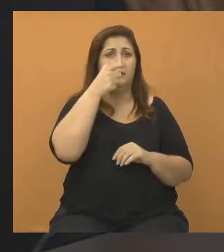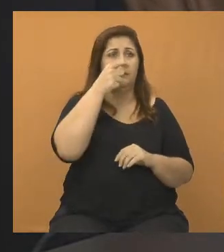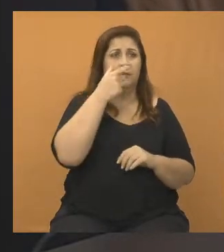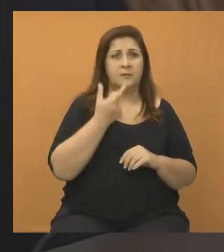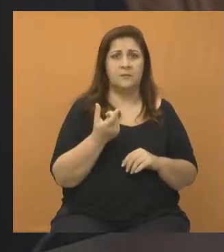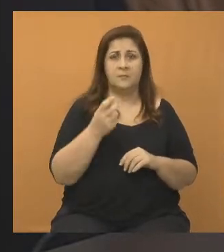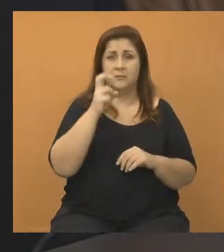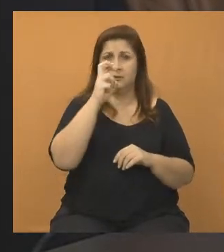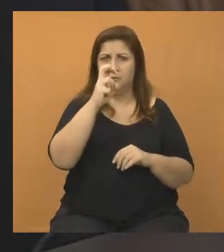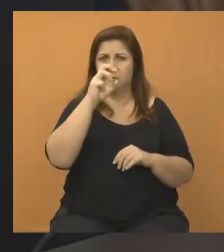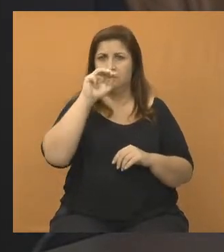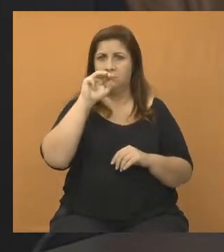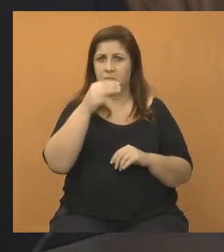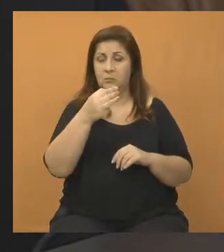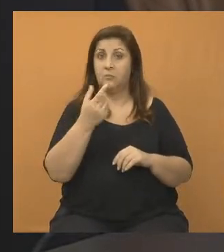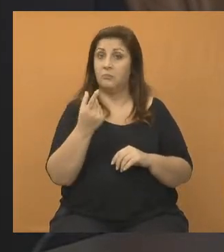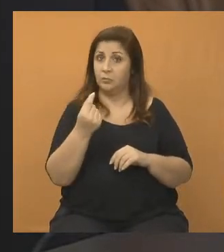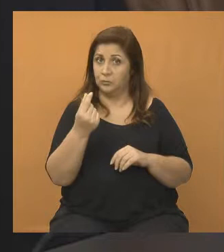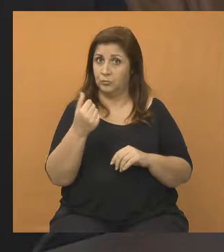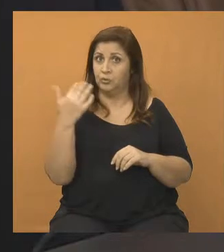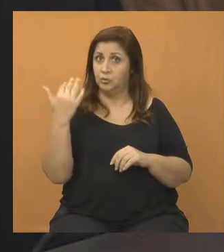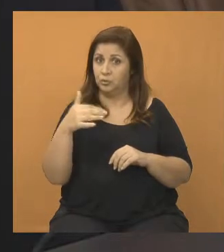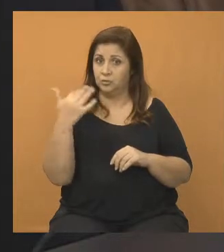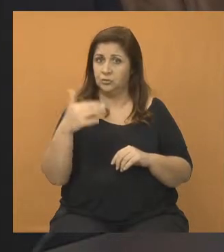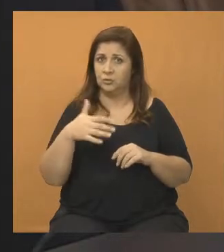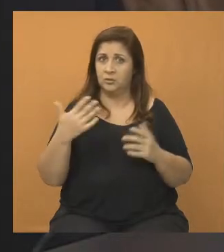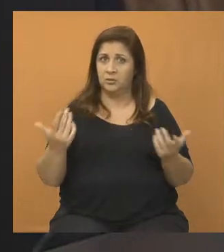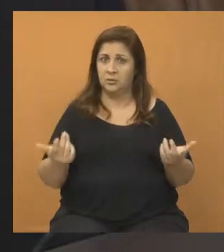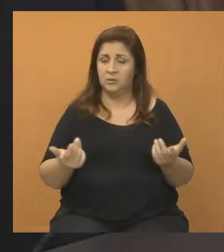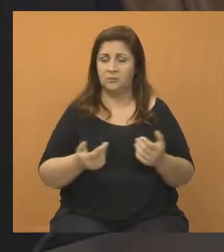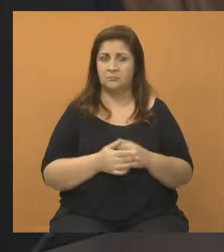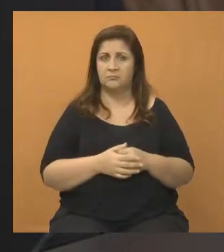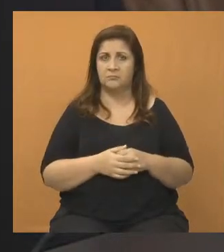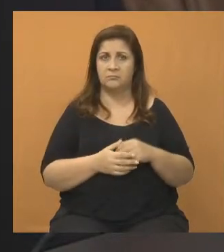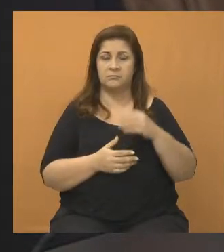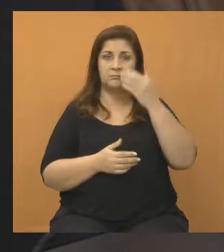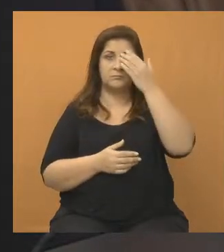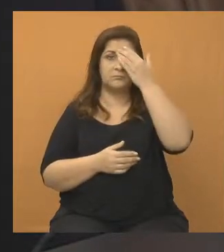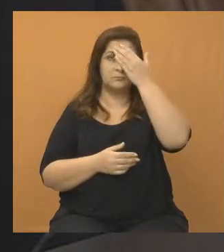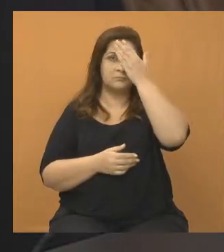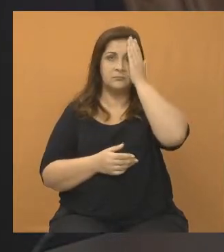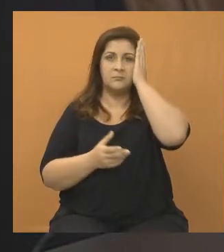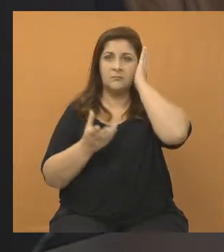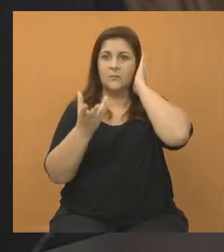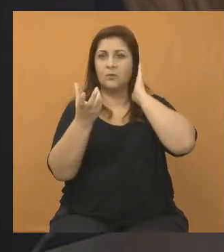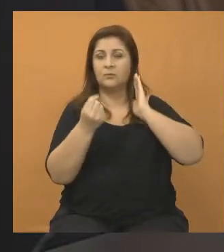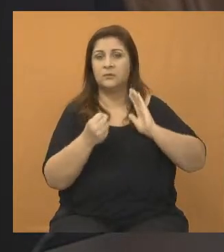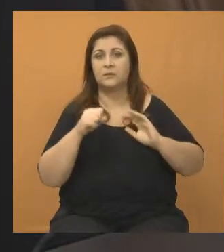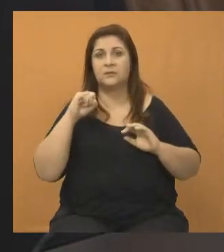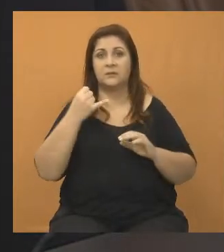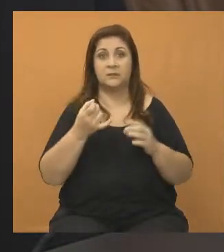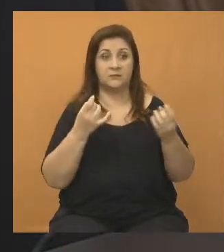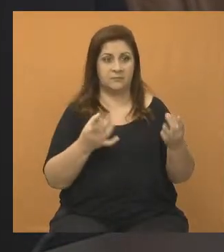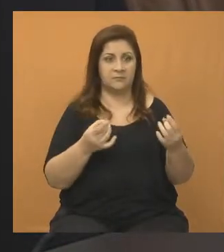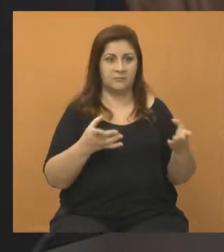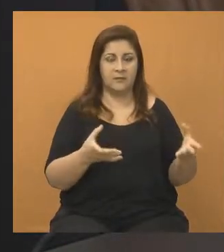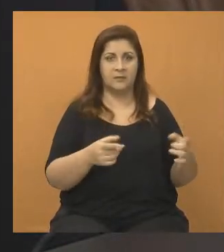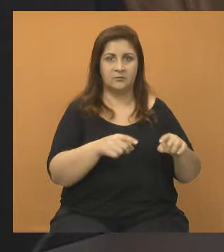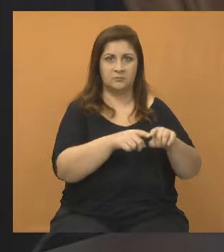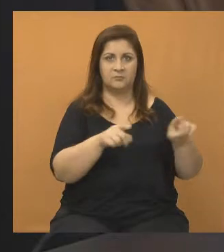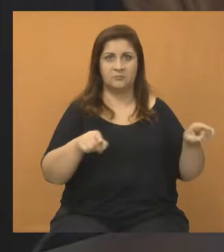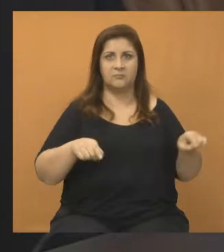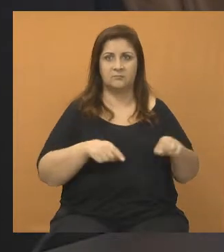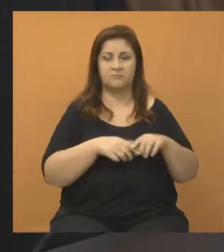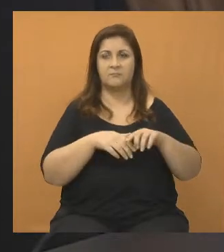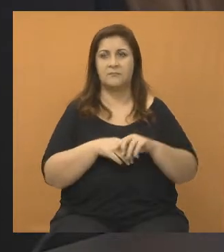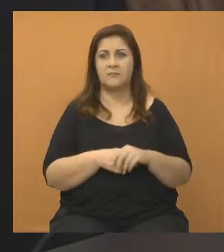5 milhões, que é um valor alto, não é fácil de você conseguir esse valor, consegue-se quando você faz uma venda boa de terrenos. Se você